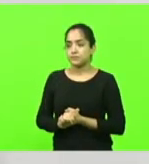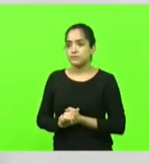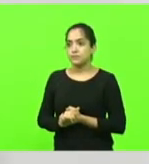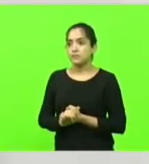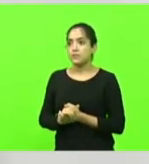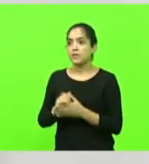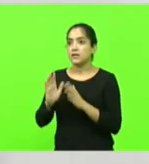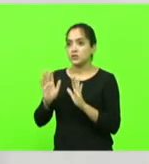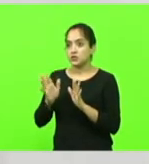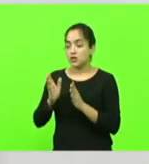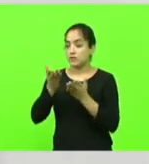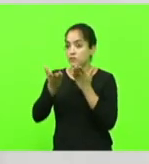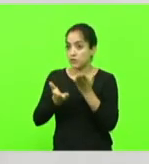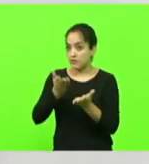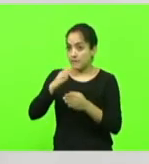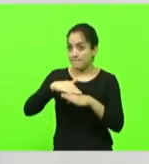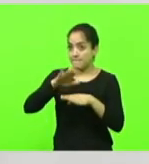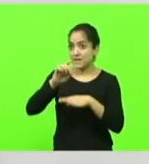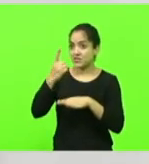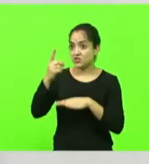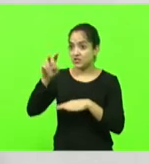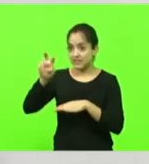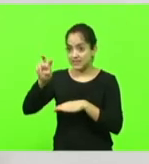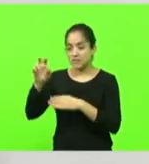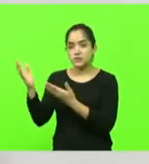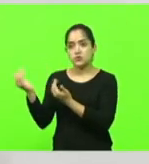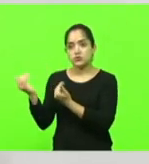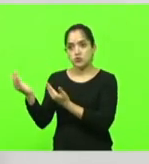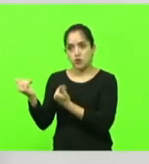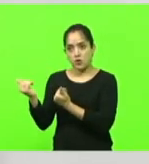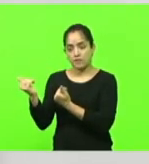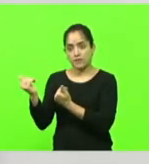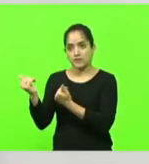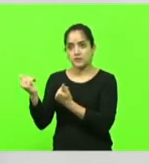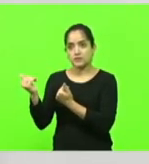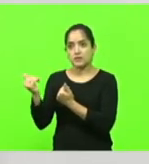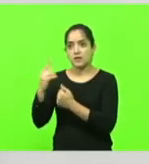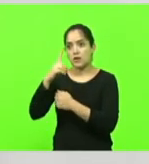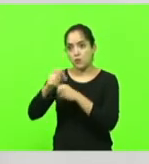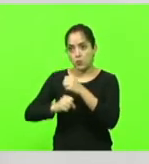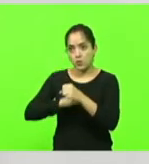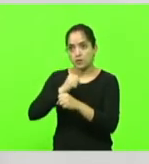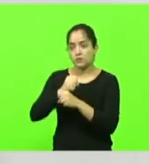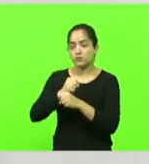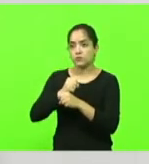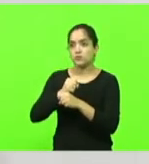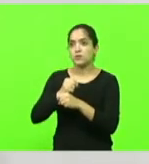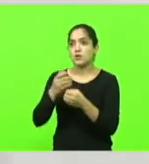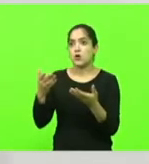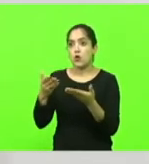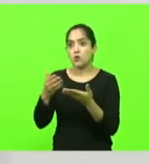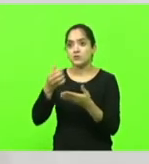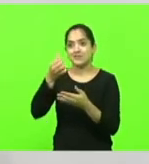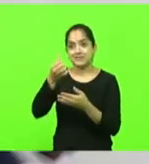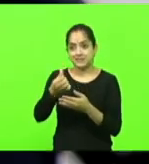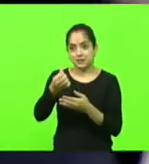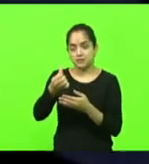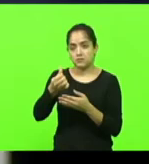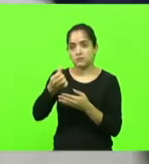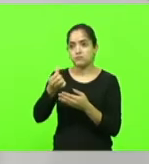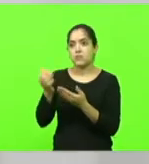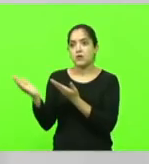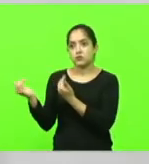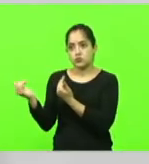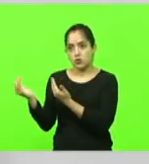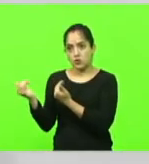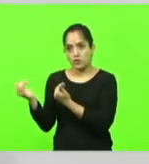Já foram atendidos mais de 15 adolescentes desde novembro do ano passado e atualmente o CASEP atende 6 adolescentes, participando